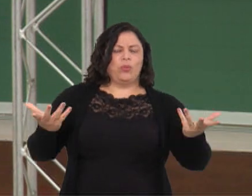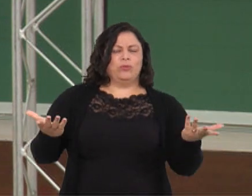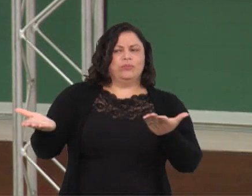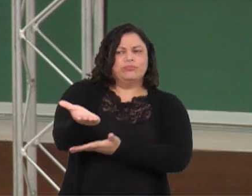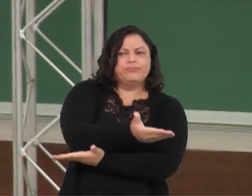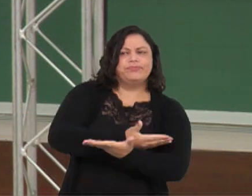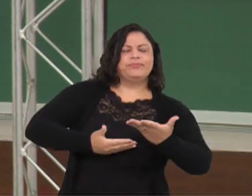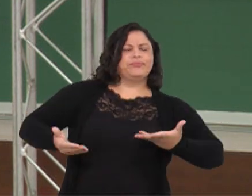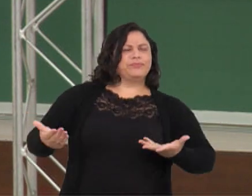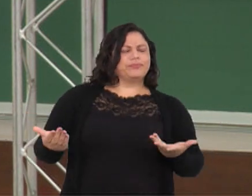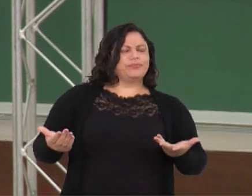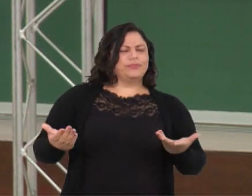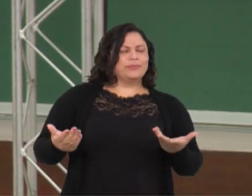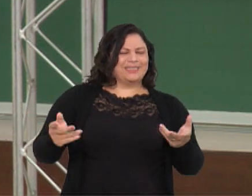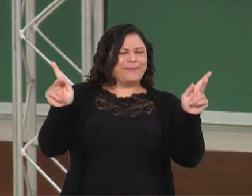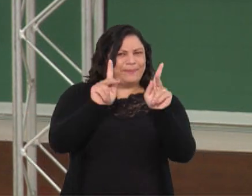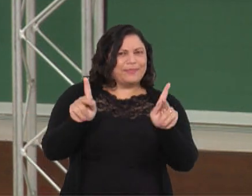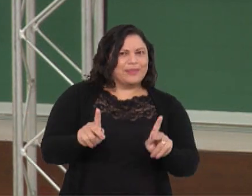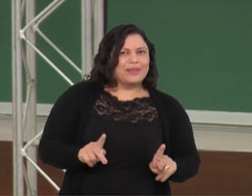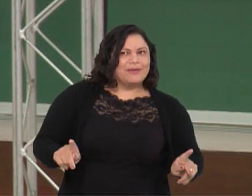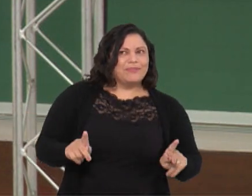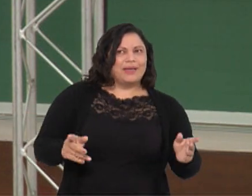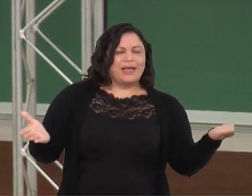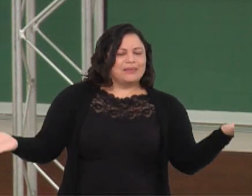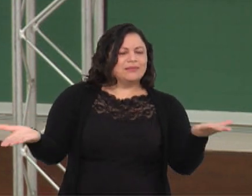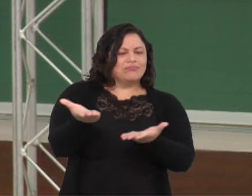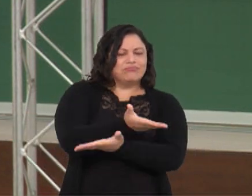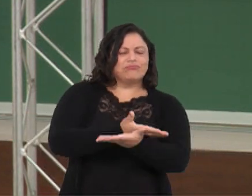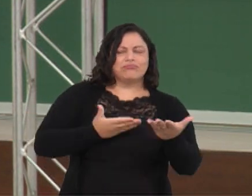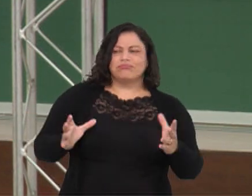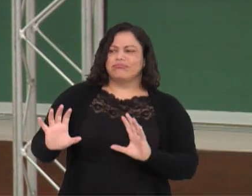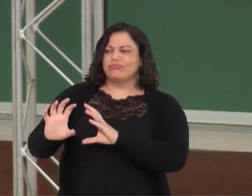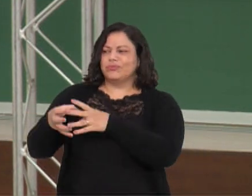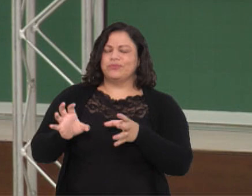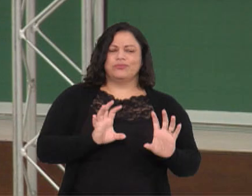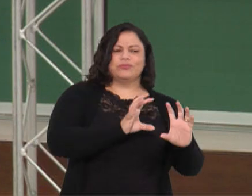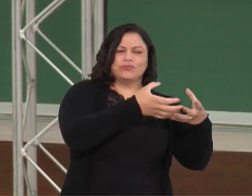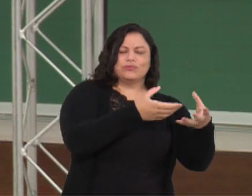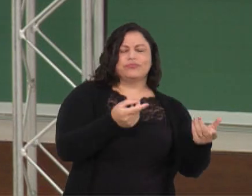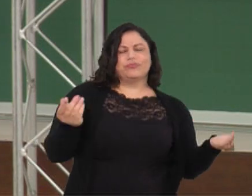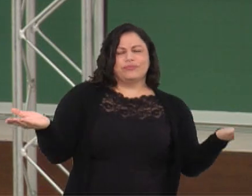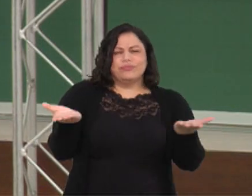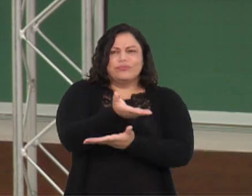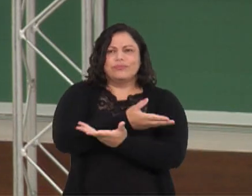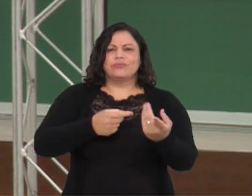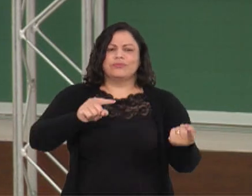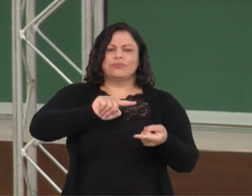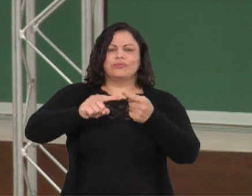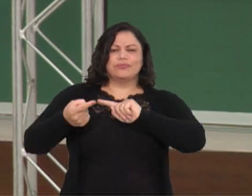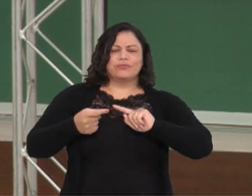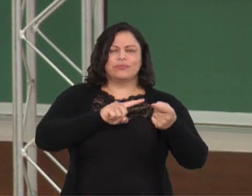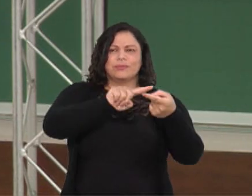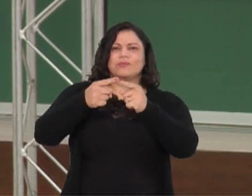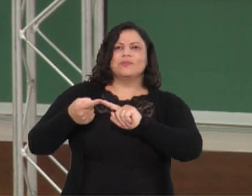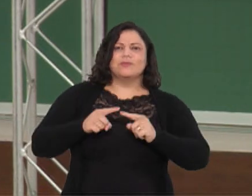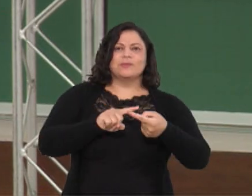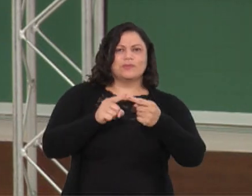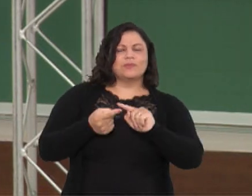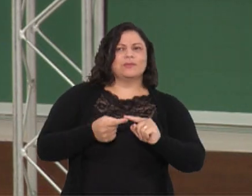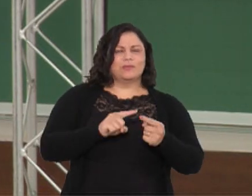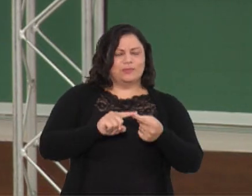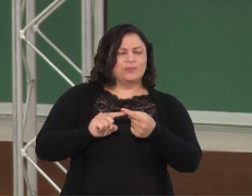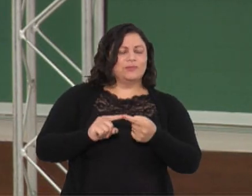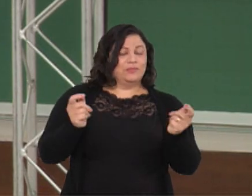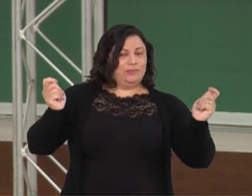é que a ideologia da parte instrumental, mais semelhante ao que o Marx falava e o